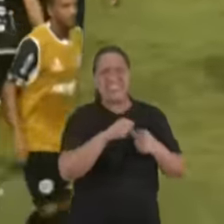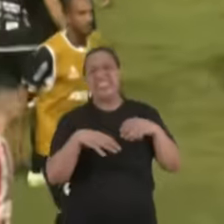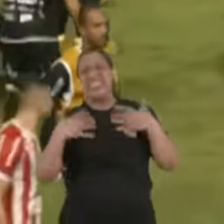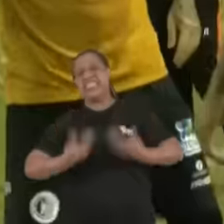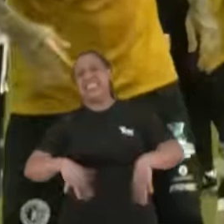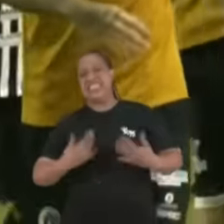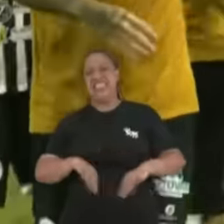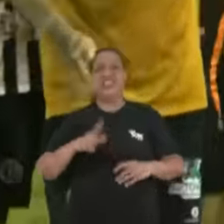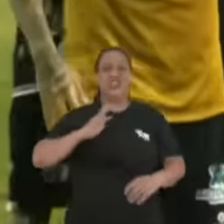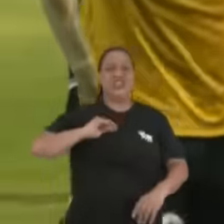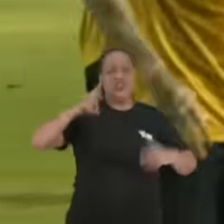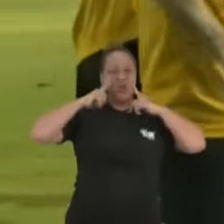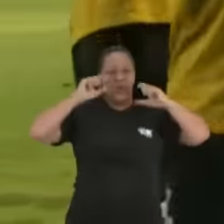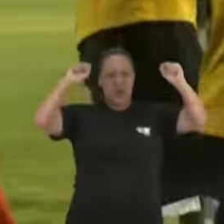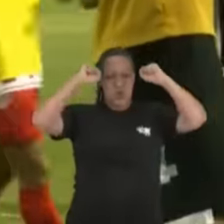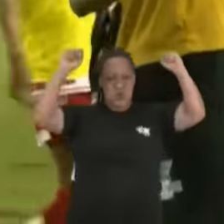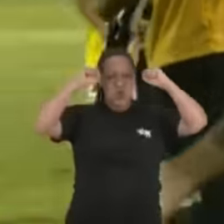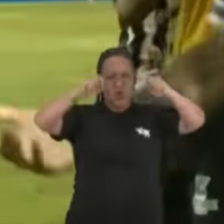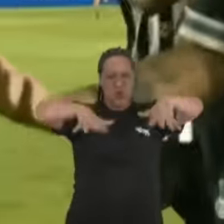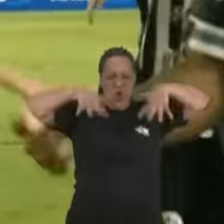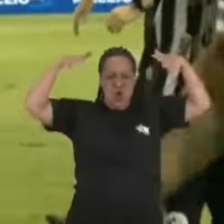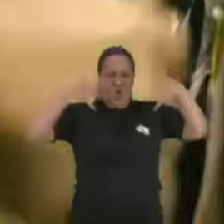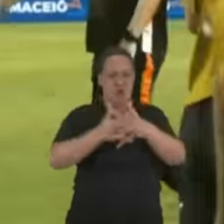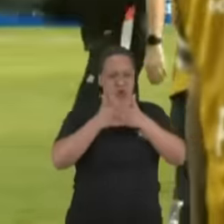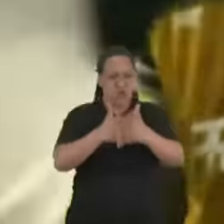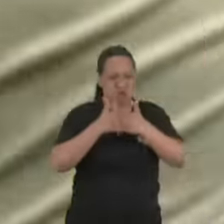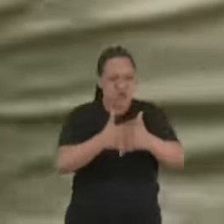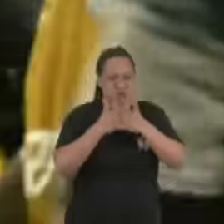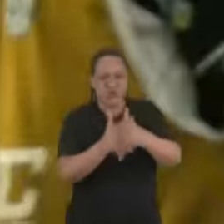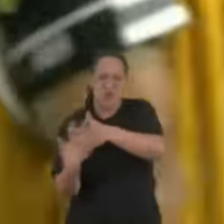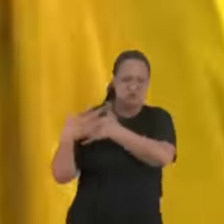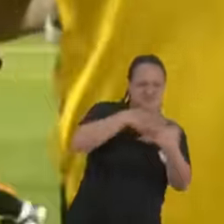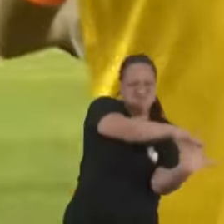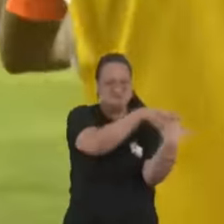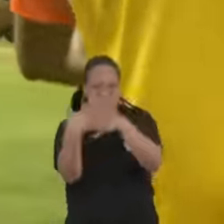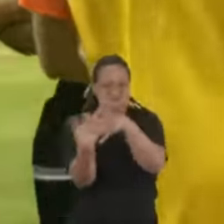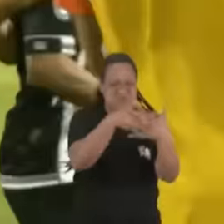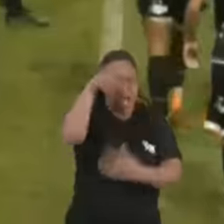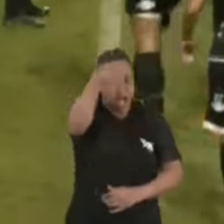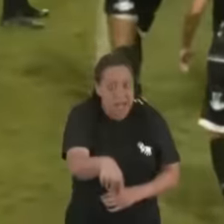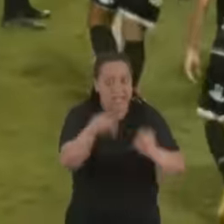do CRB. Confusão armada aqui no estádio Rei Pelé,